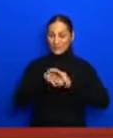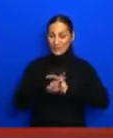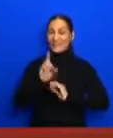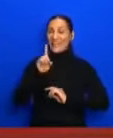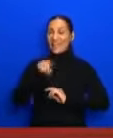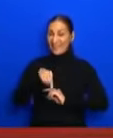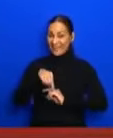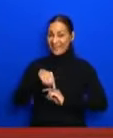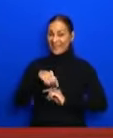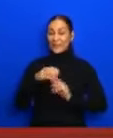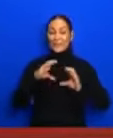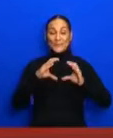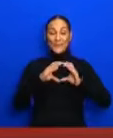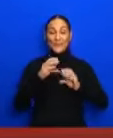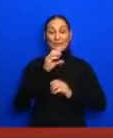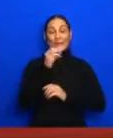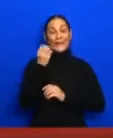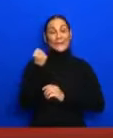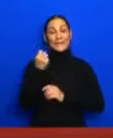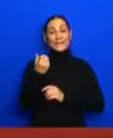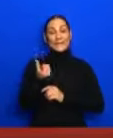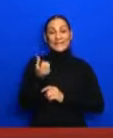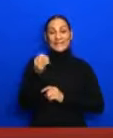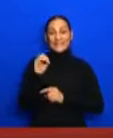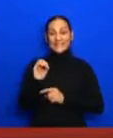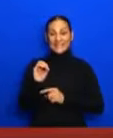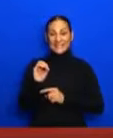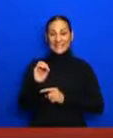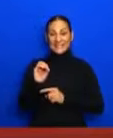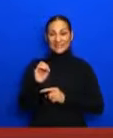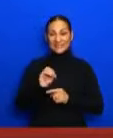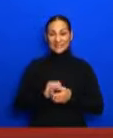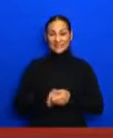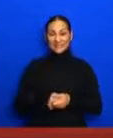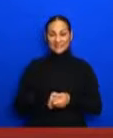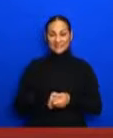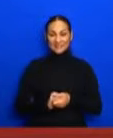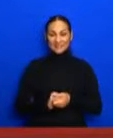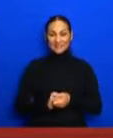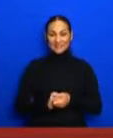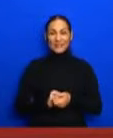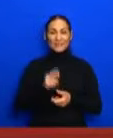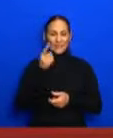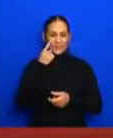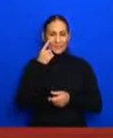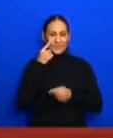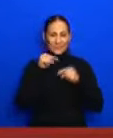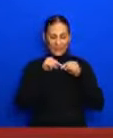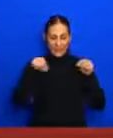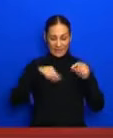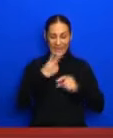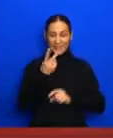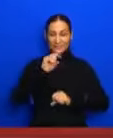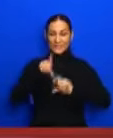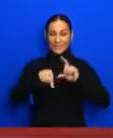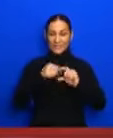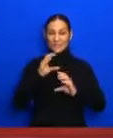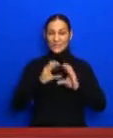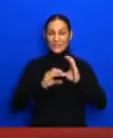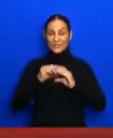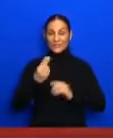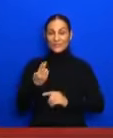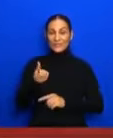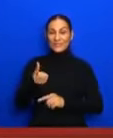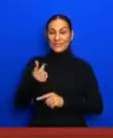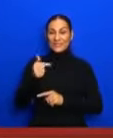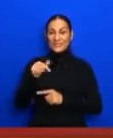da Lotomania. Bola branca 60. Branca número 60. Vamos confirmar as 20 dezenas sorteadas no